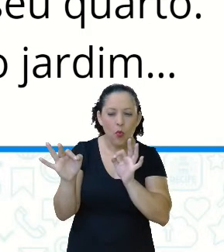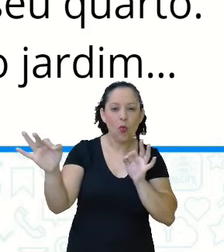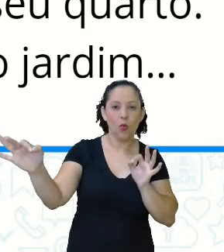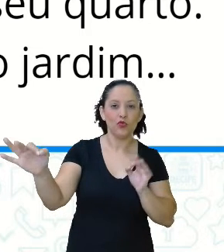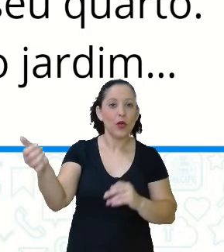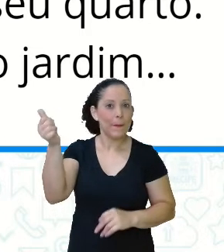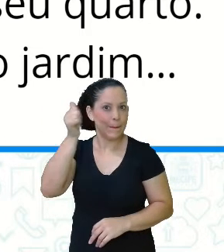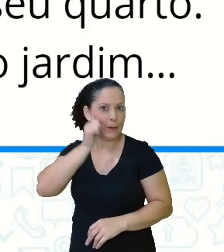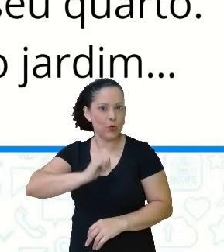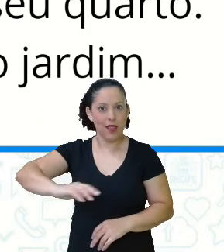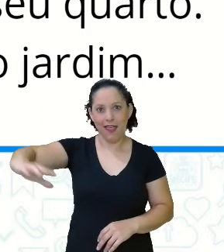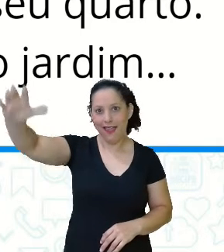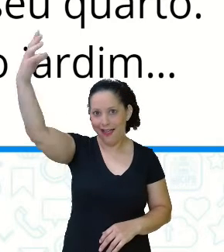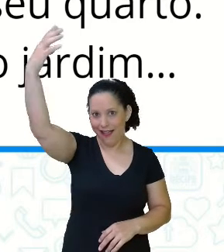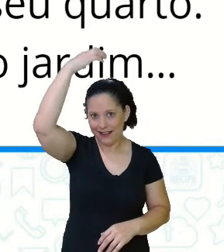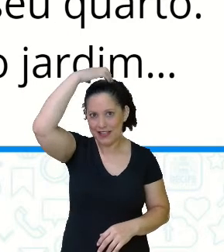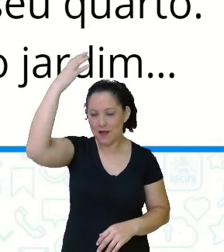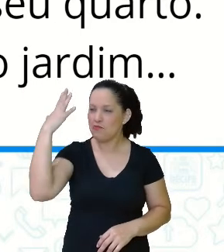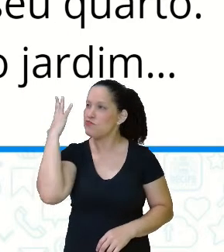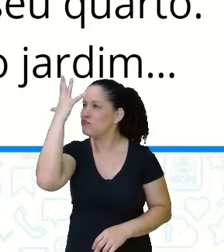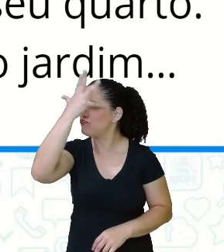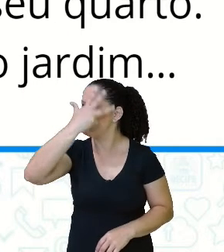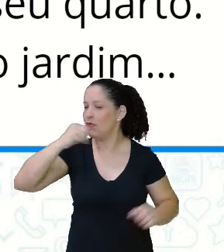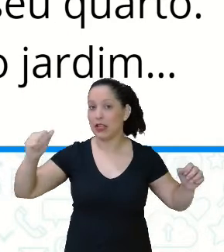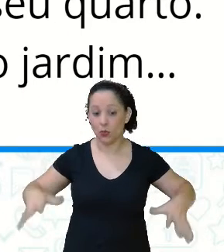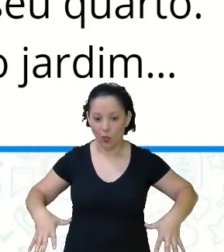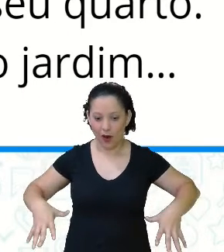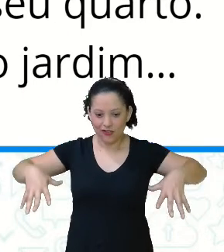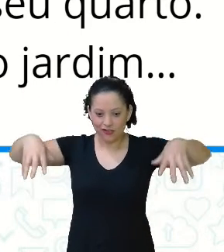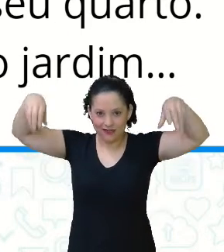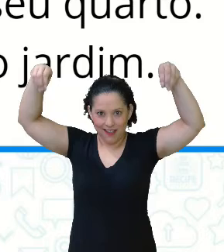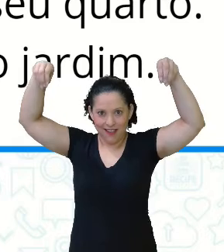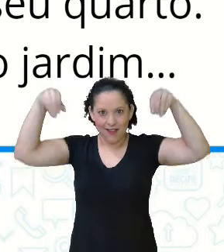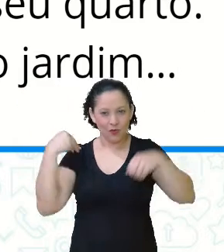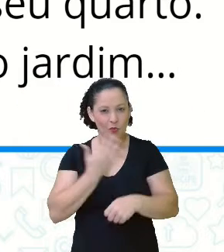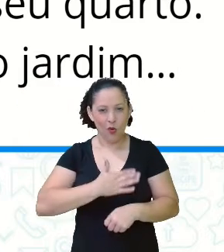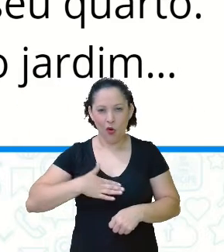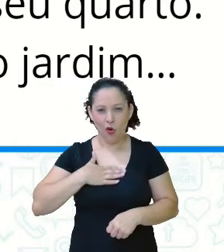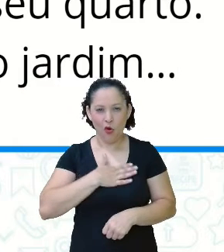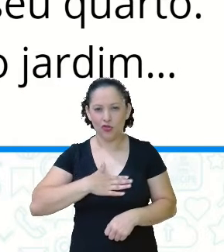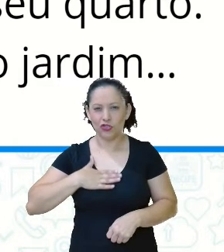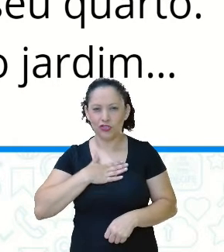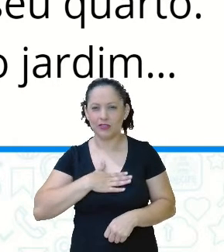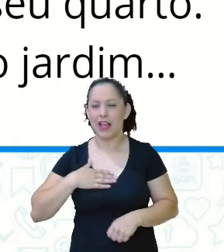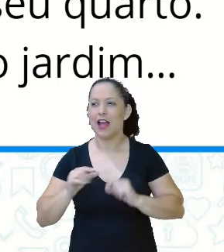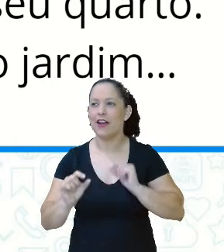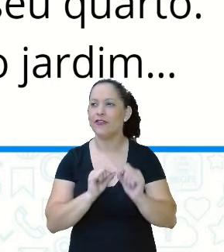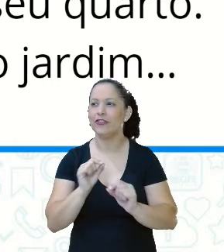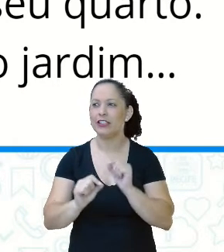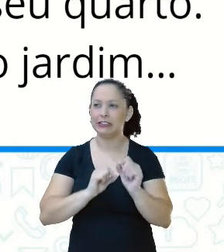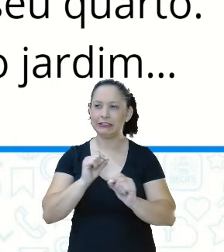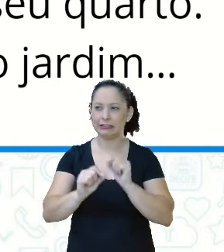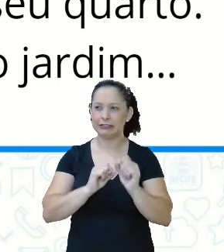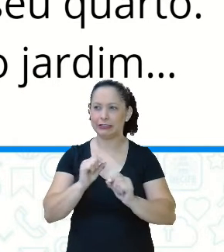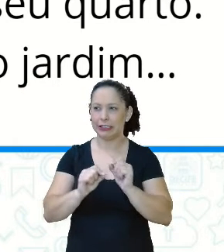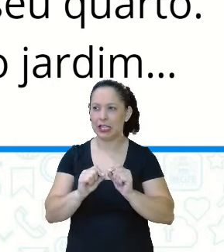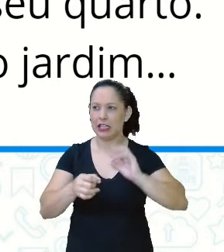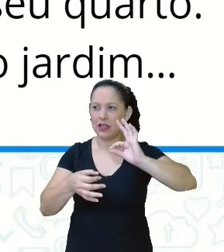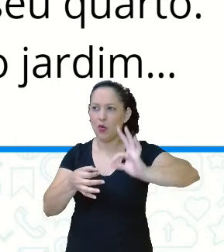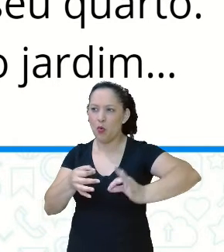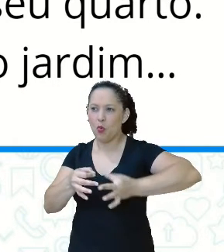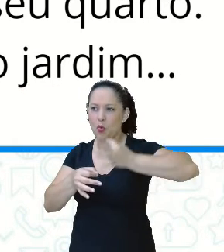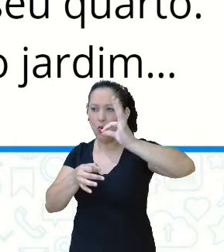muito bonita que vivia num grande castelo. Ela gostava muito de coser a roupa do rei e, para isso,